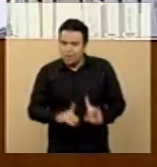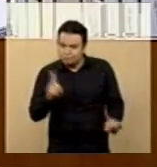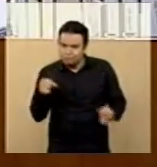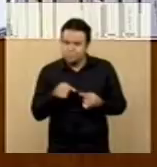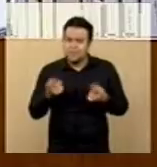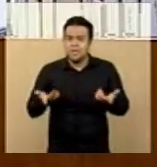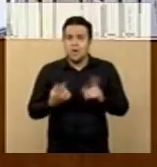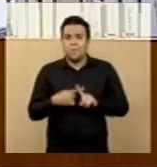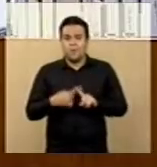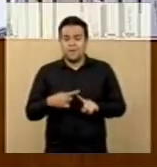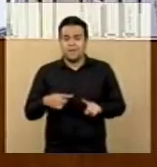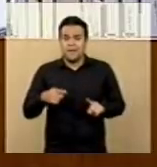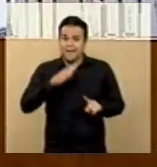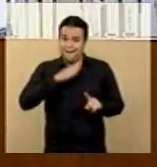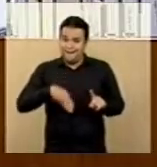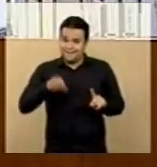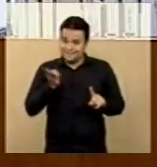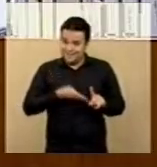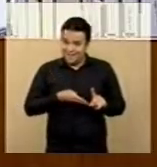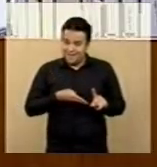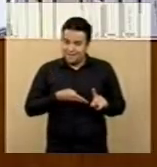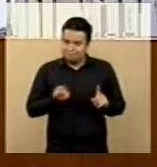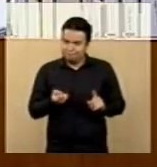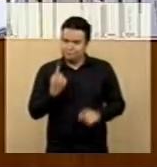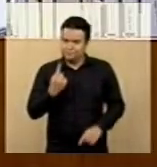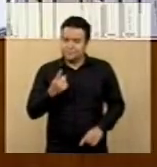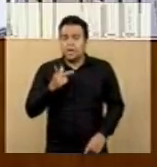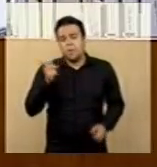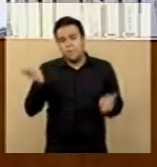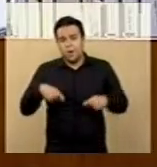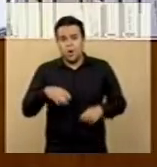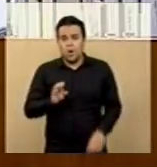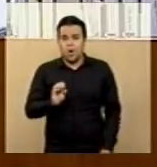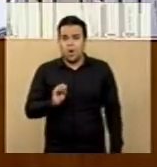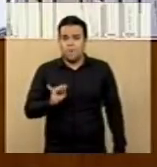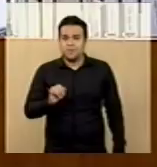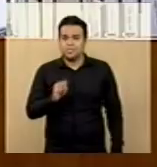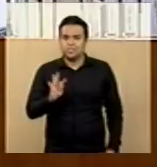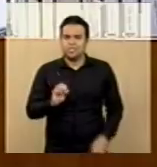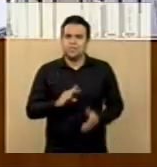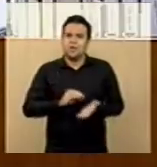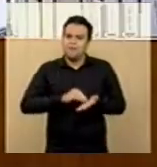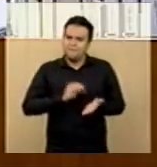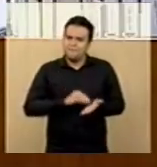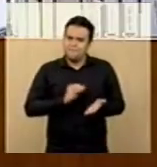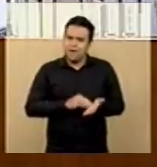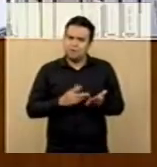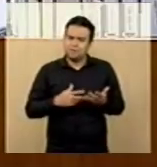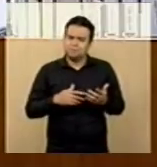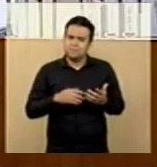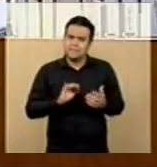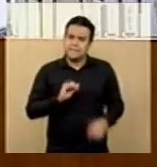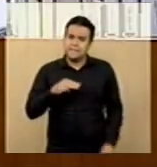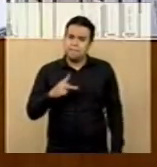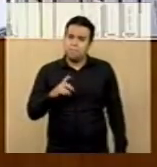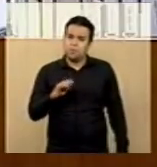ou de uma ação penal faz supor que aquilo tem algum objeto e leva a ideia de impunidade a uma sociedade. Então, realmente é dentro disso